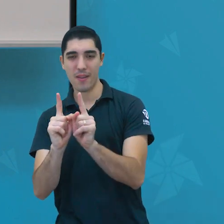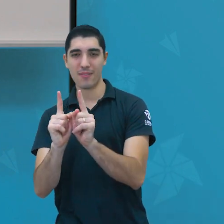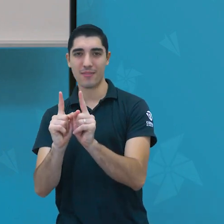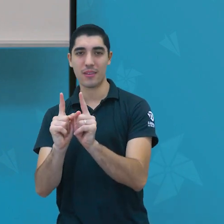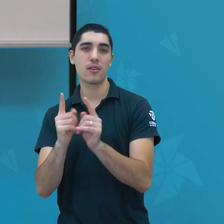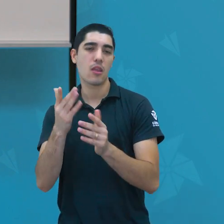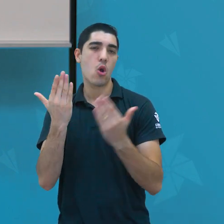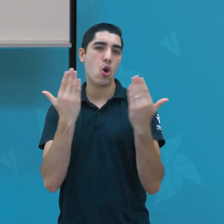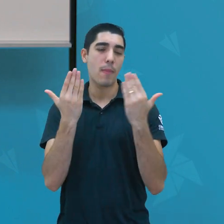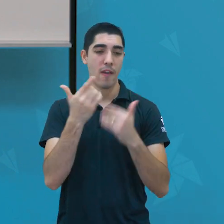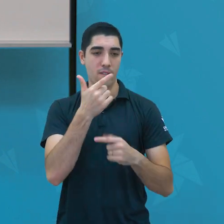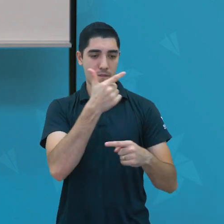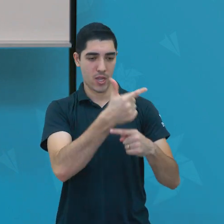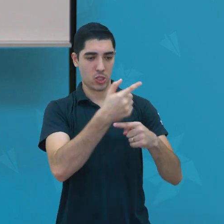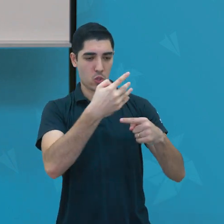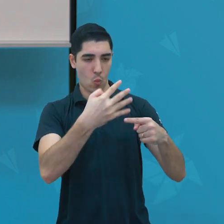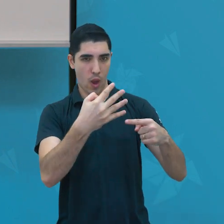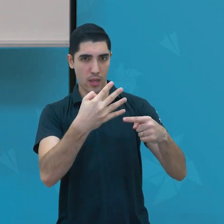você comparar